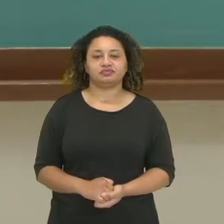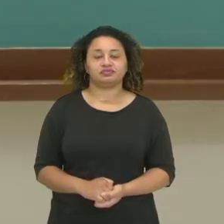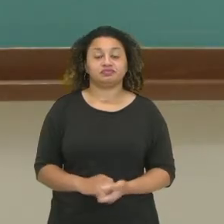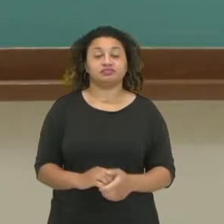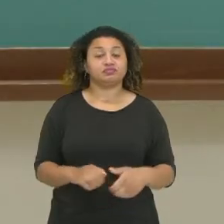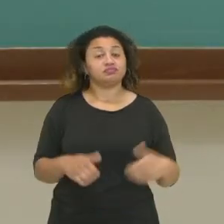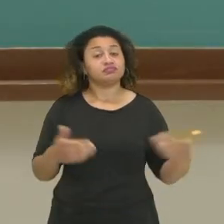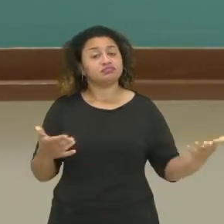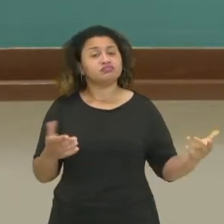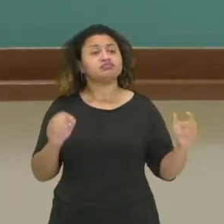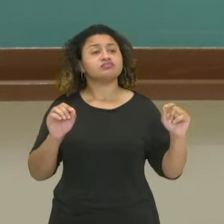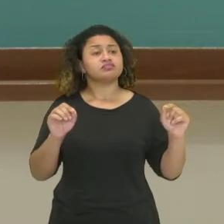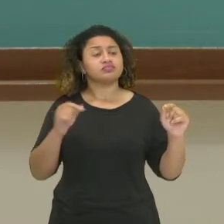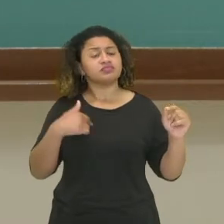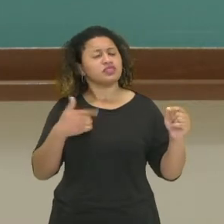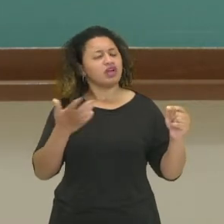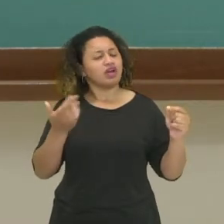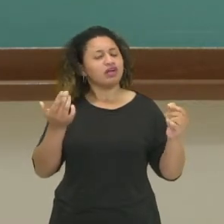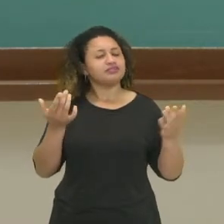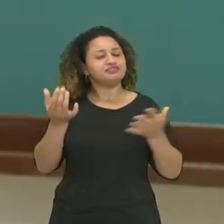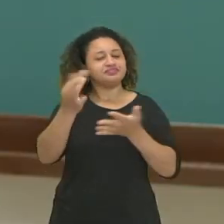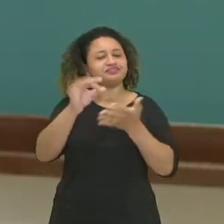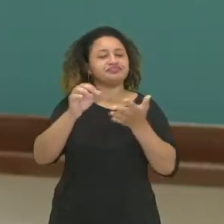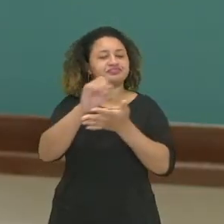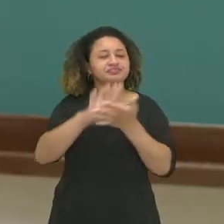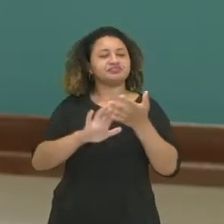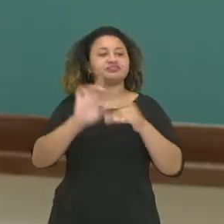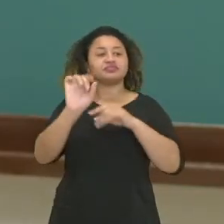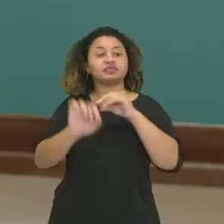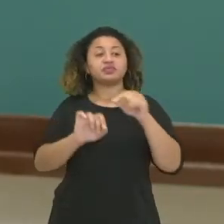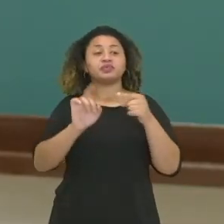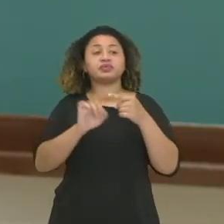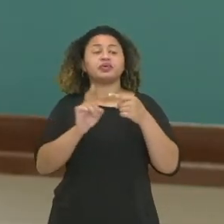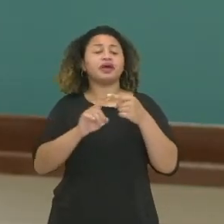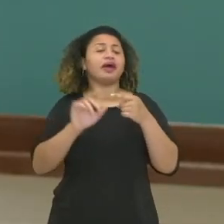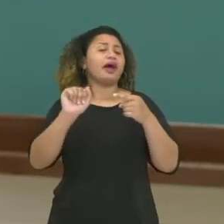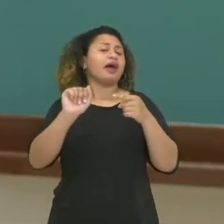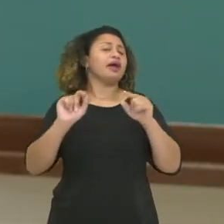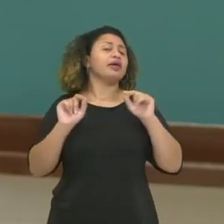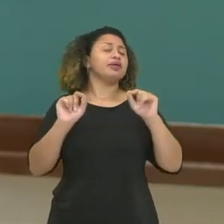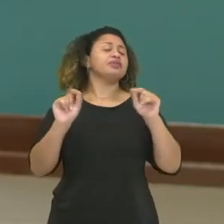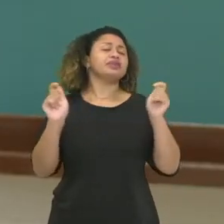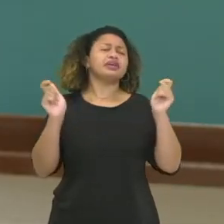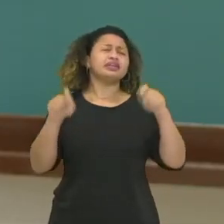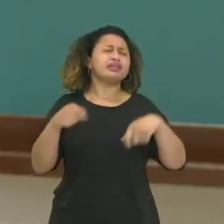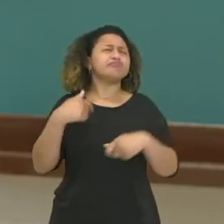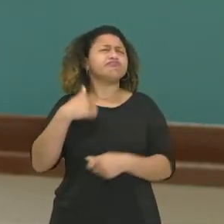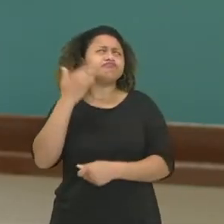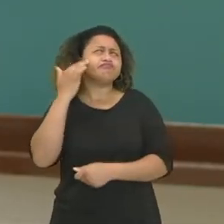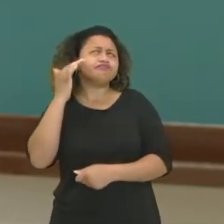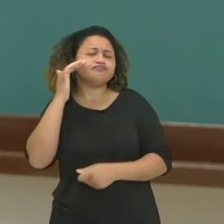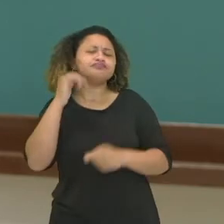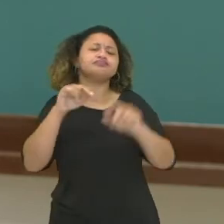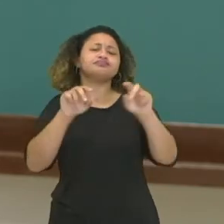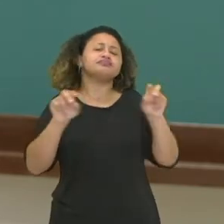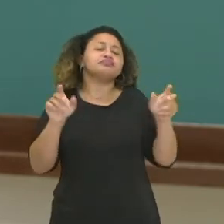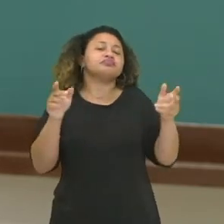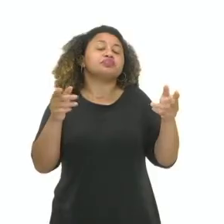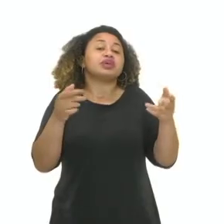Voltei. Gabaritar contigo, por exemplo, a proposição A. O que é possível deduzir pela citação da